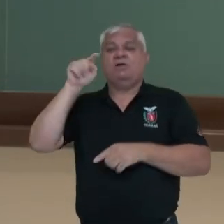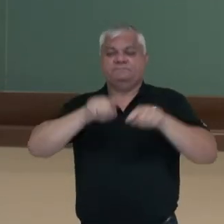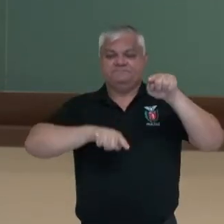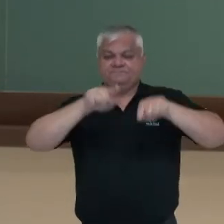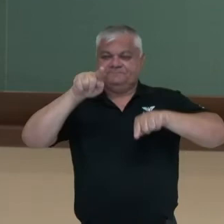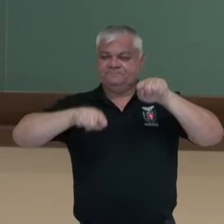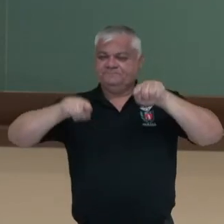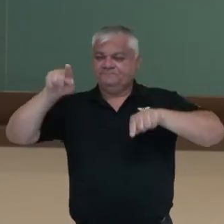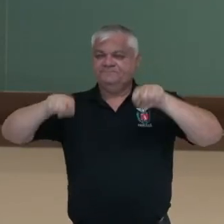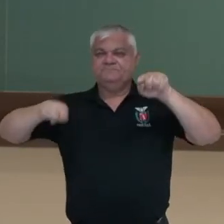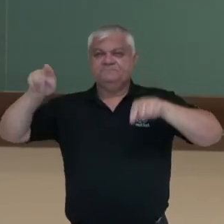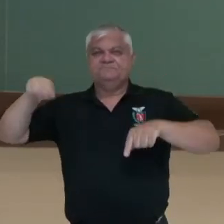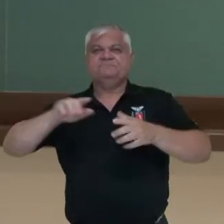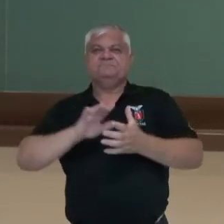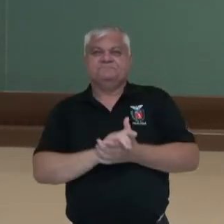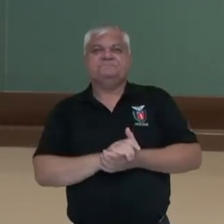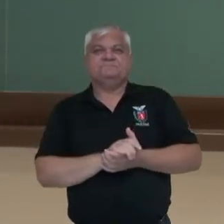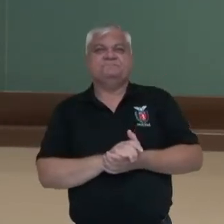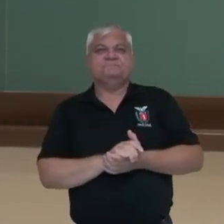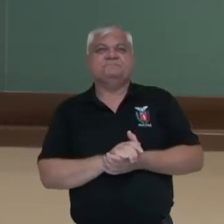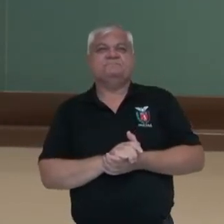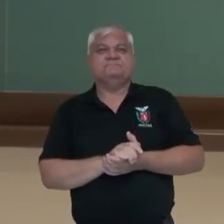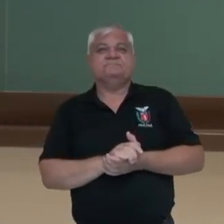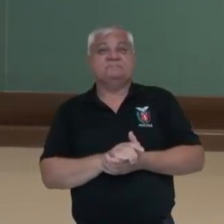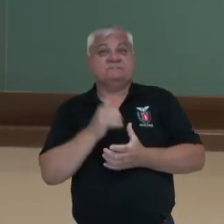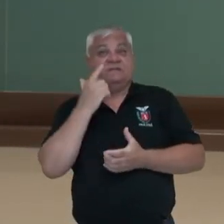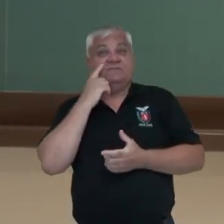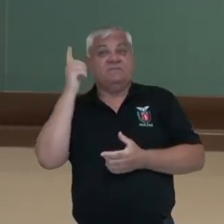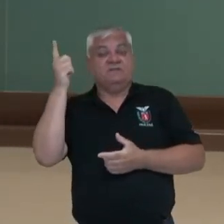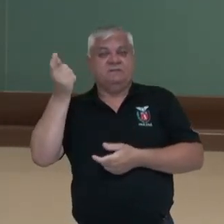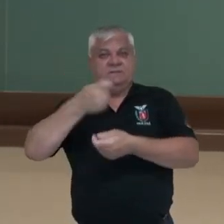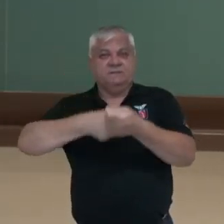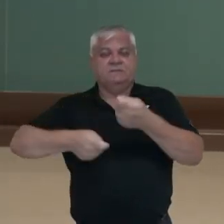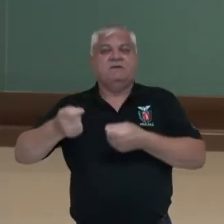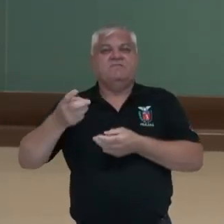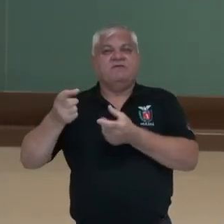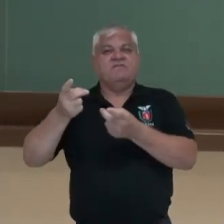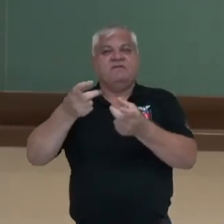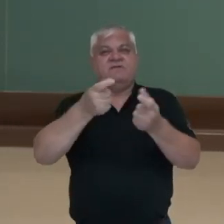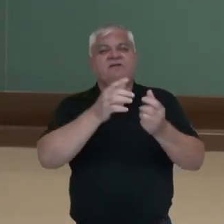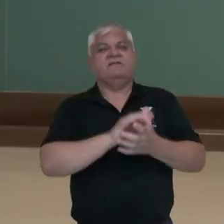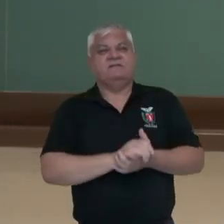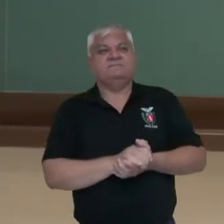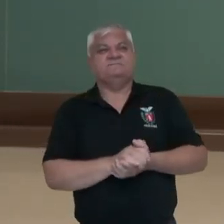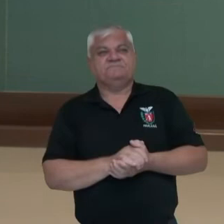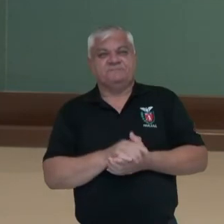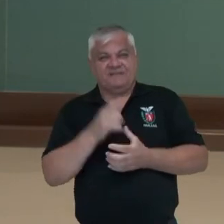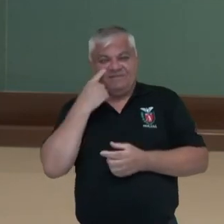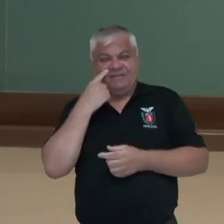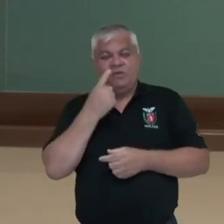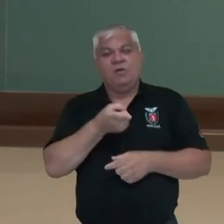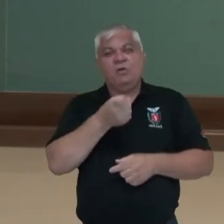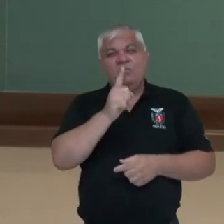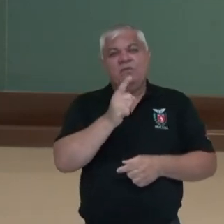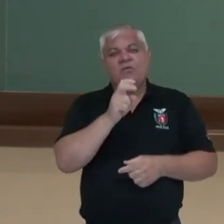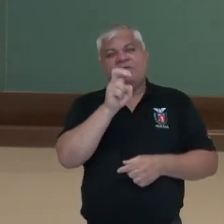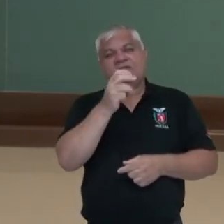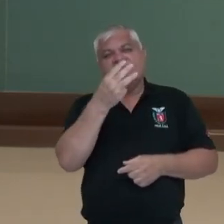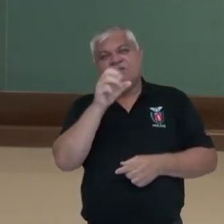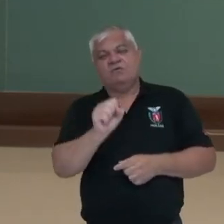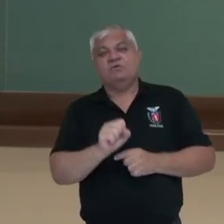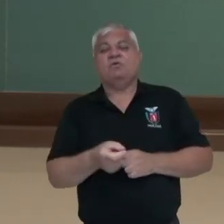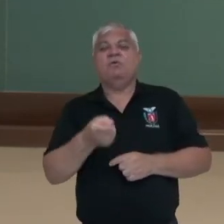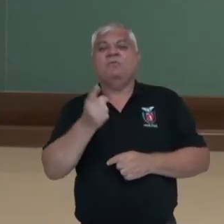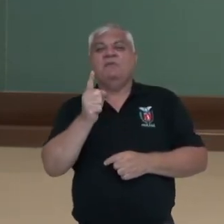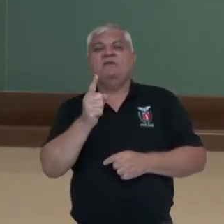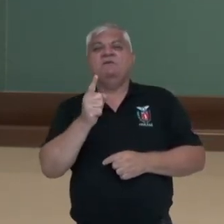navios negreiros, né? Um verdadeiro gráfico da morte, pelo amor de Deus. Vamos lá, 1538, chegou 1158